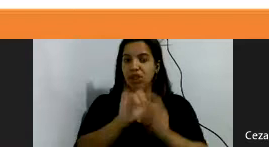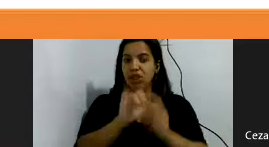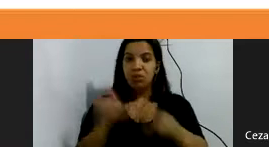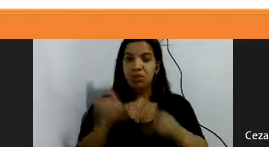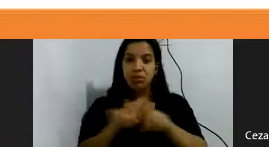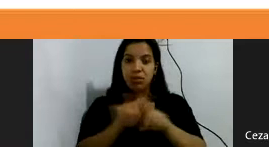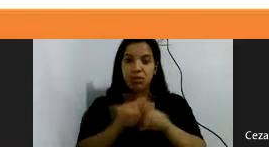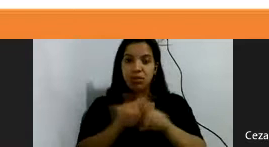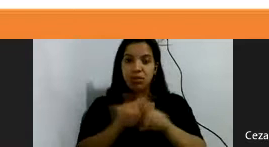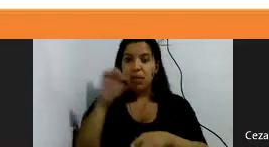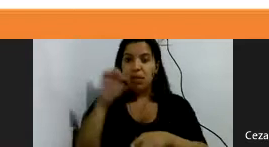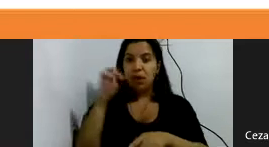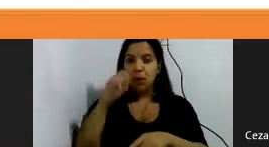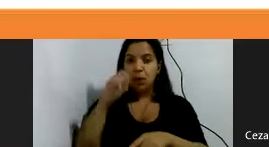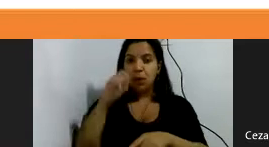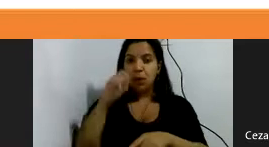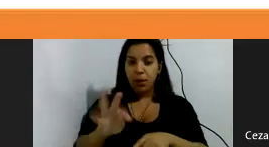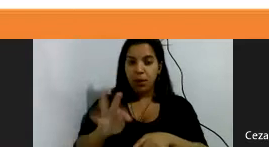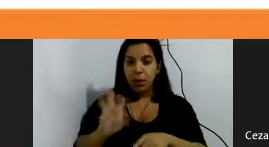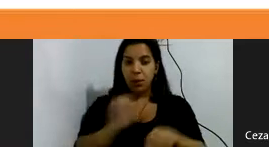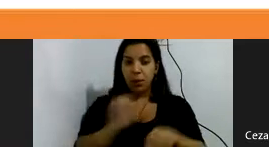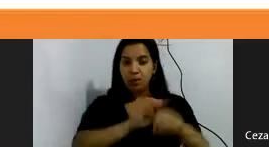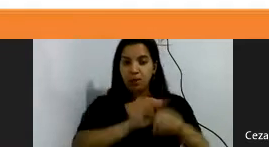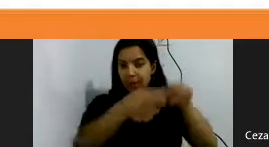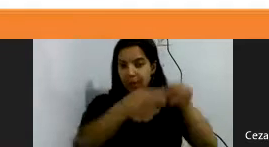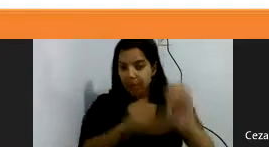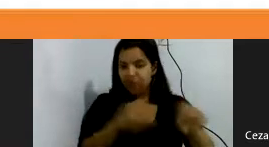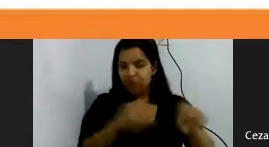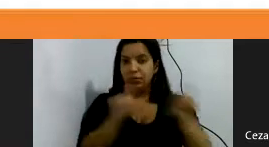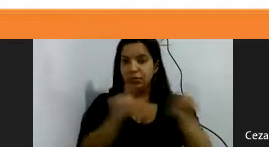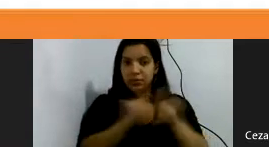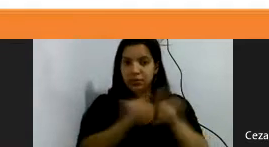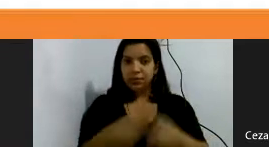complemento na membrana eritrocitária também.